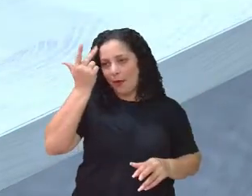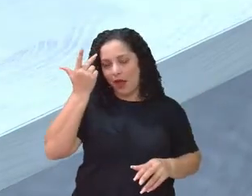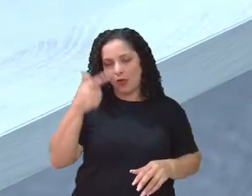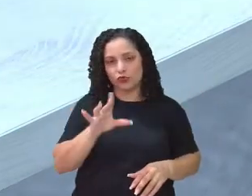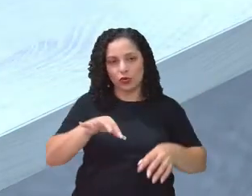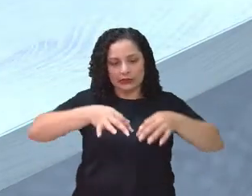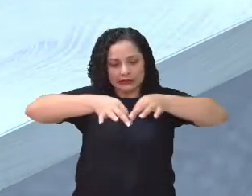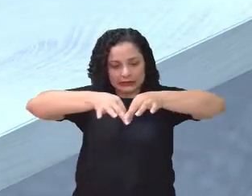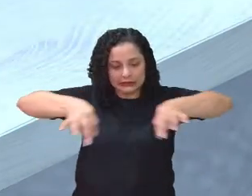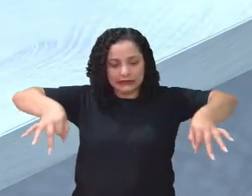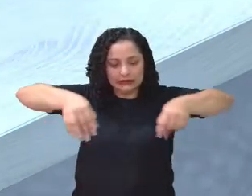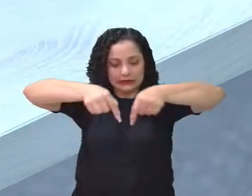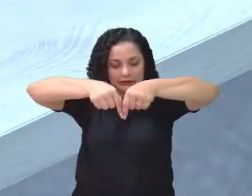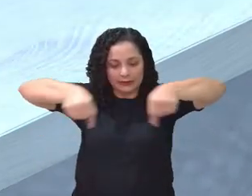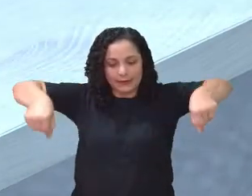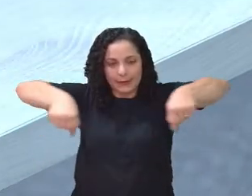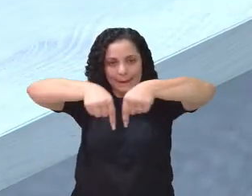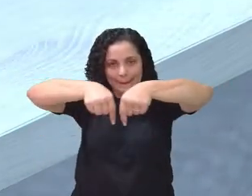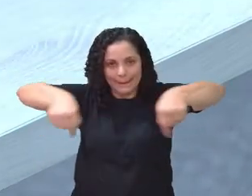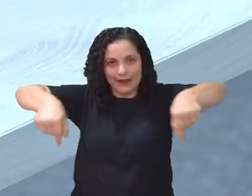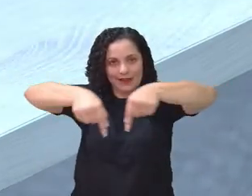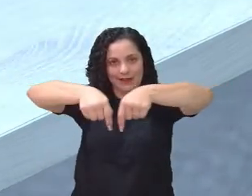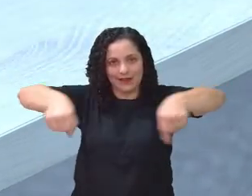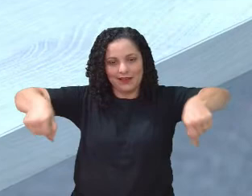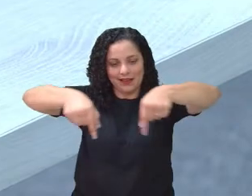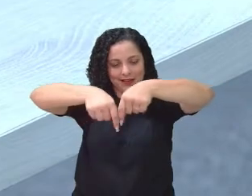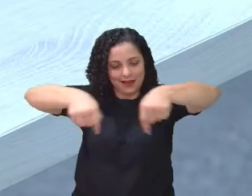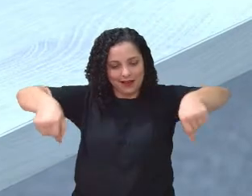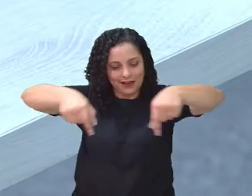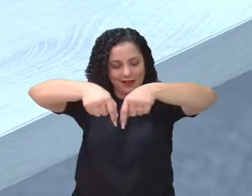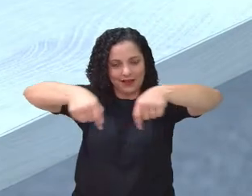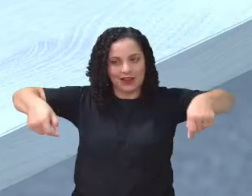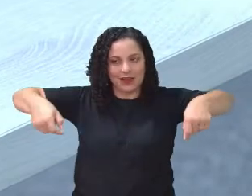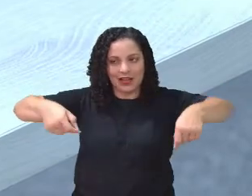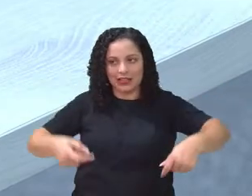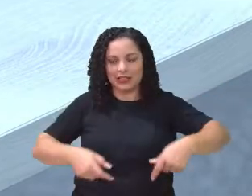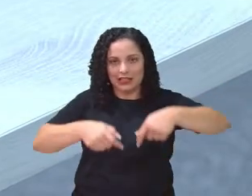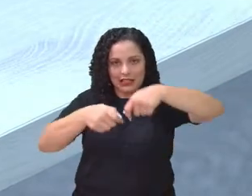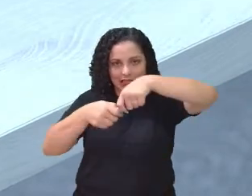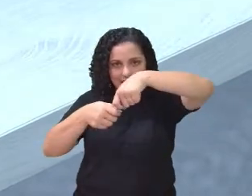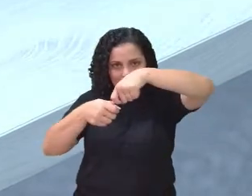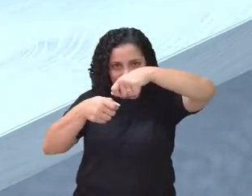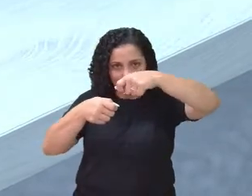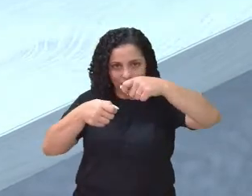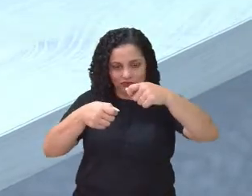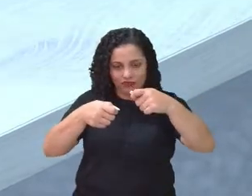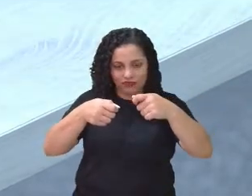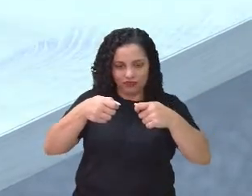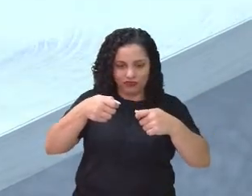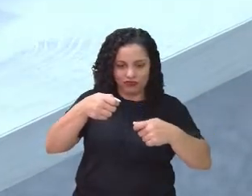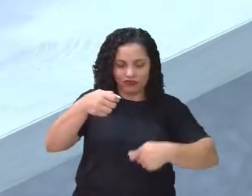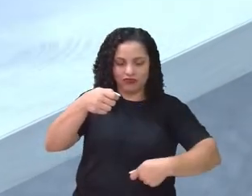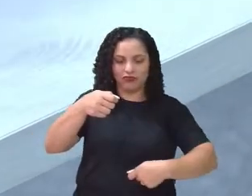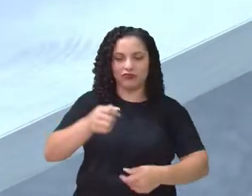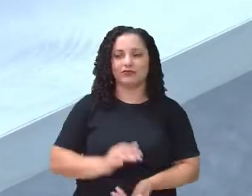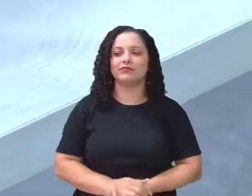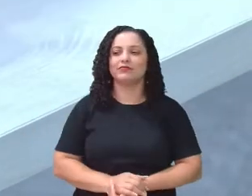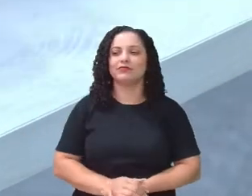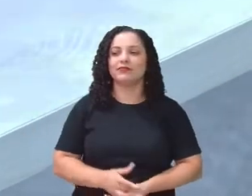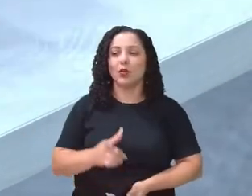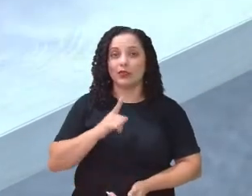ó, com a unha, certo? No modo tradicional de antigamente. Então, eu tenho aqui,